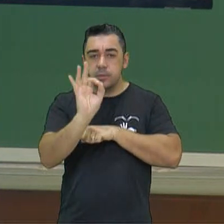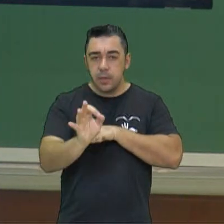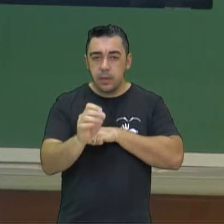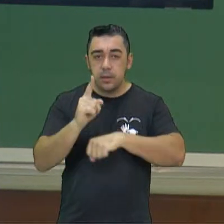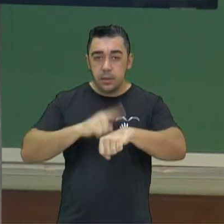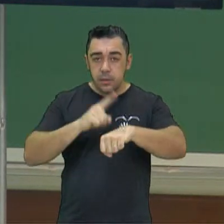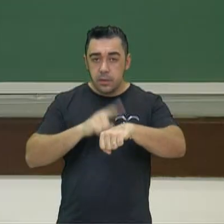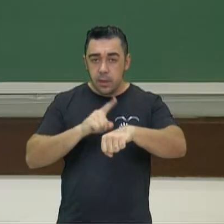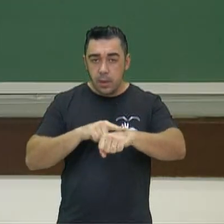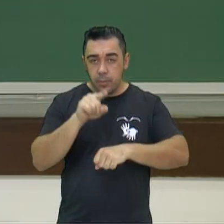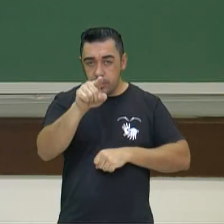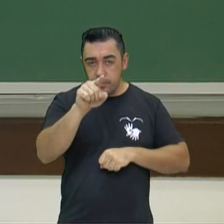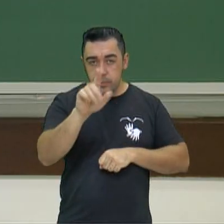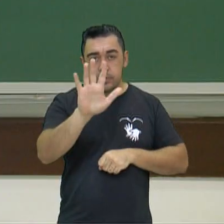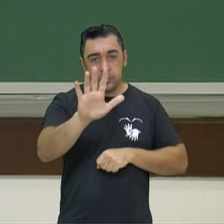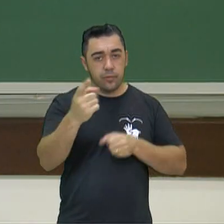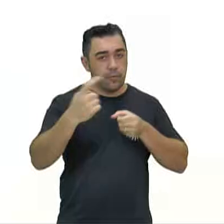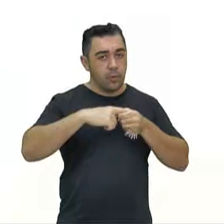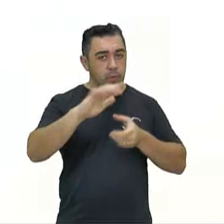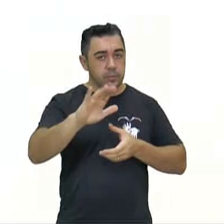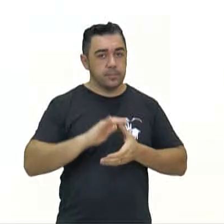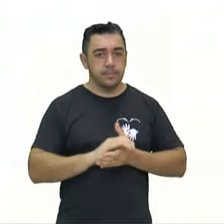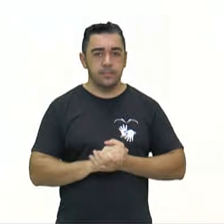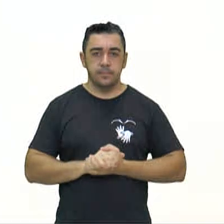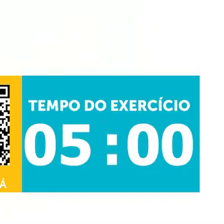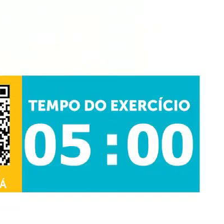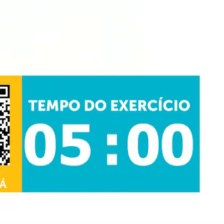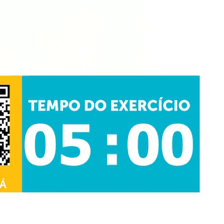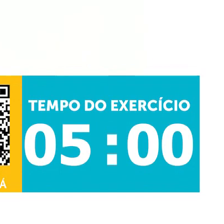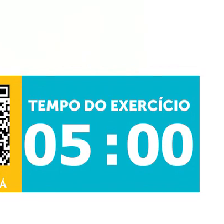vou dar um tempinho e a gente já volta.